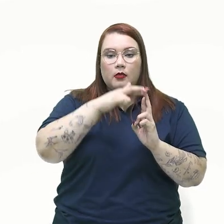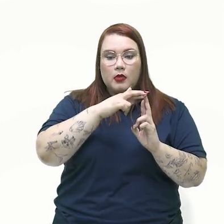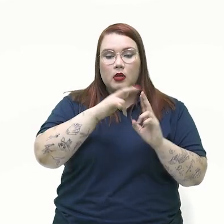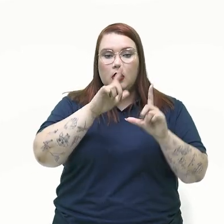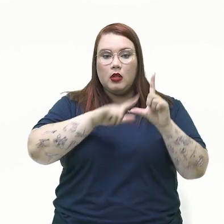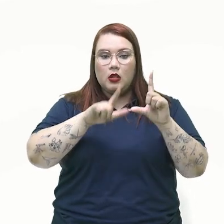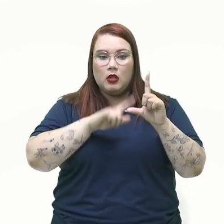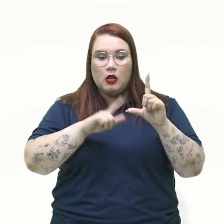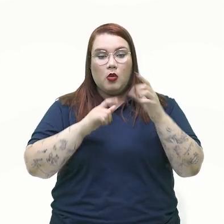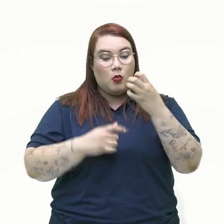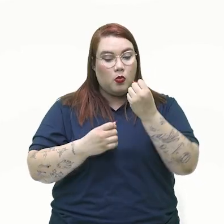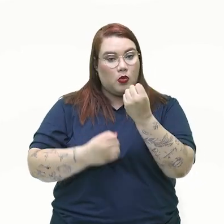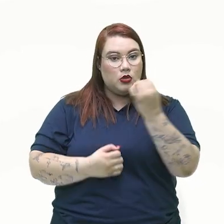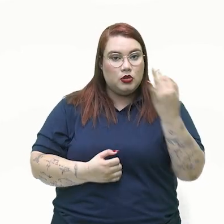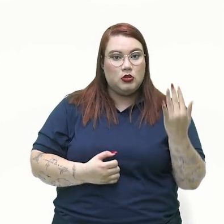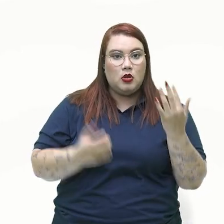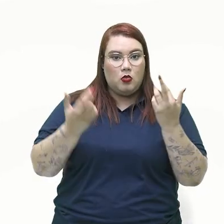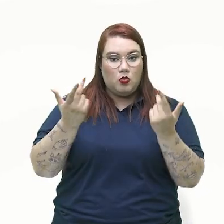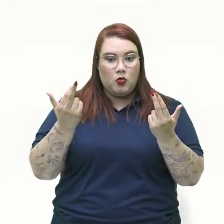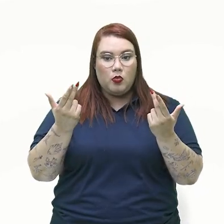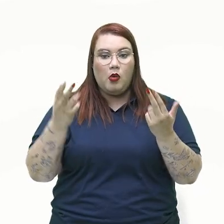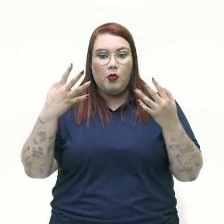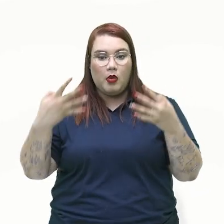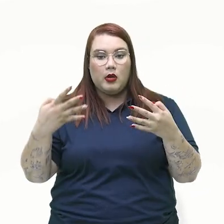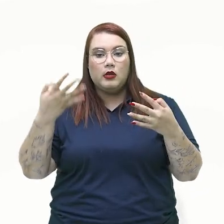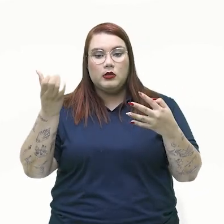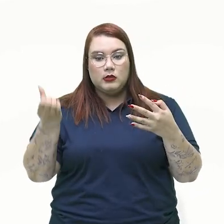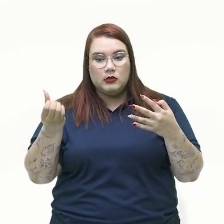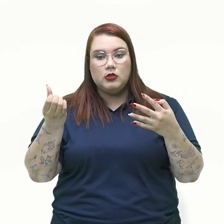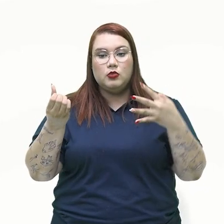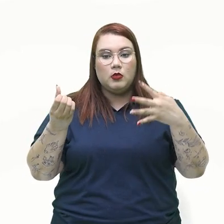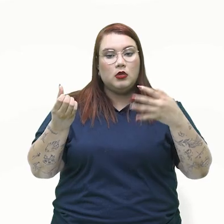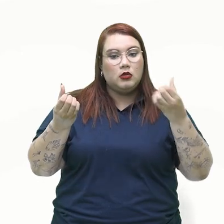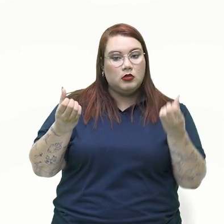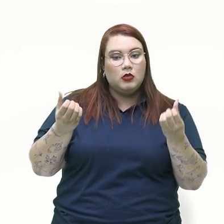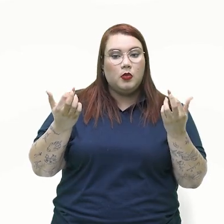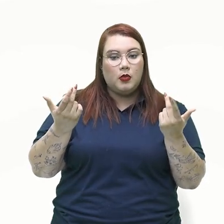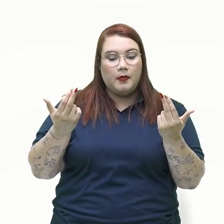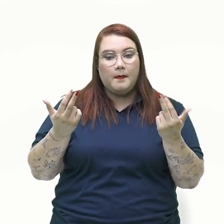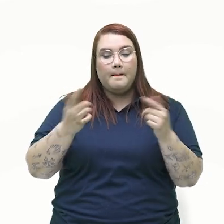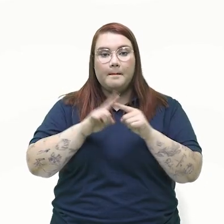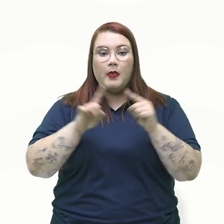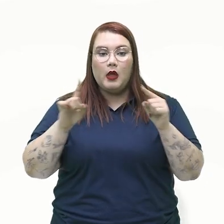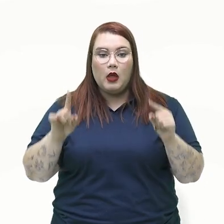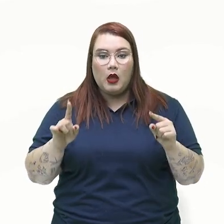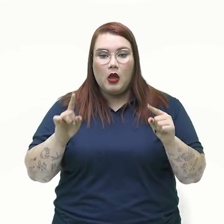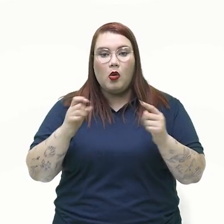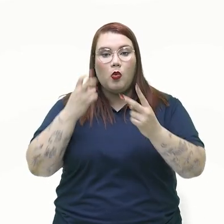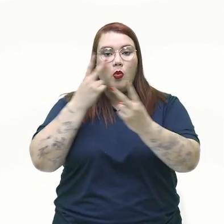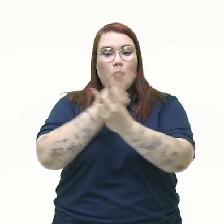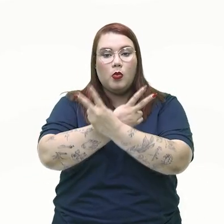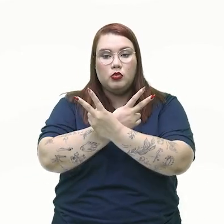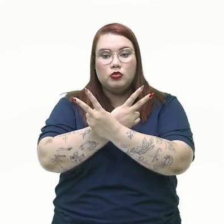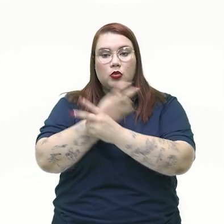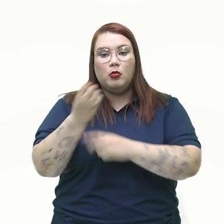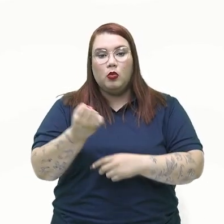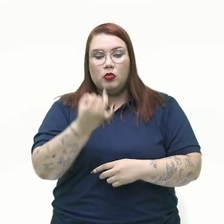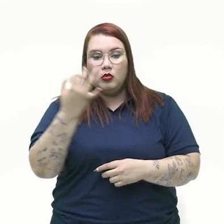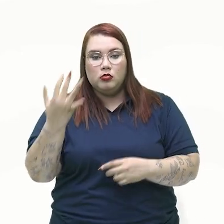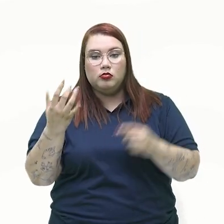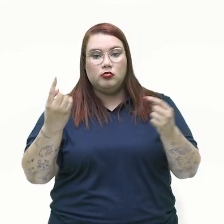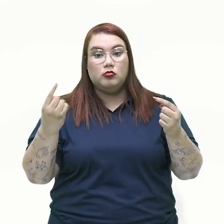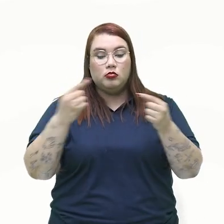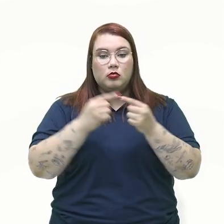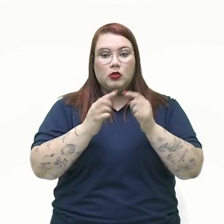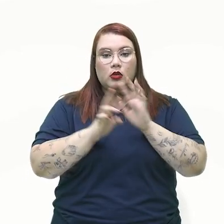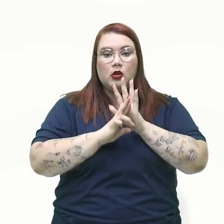pela mesma quantidade de material, porque é a mesma espécie, mas o par de cromossomo sexual ele vai estar